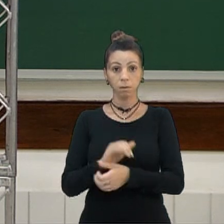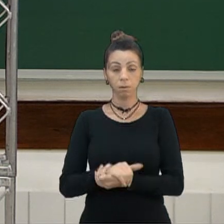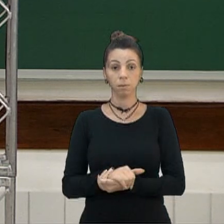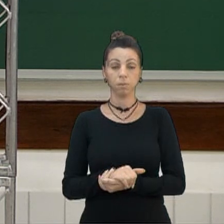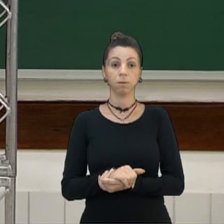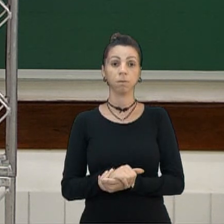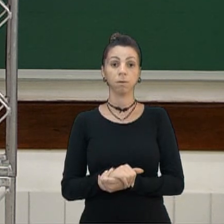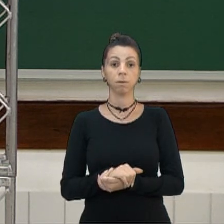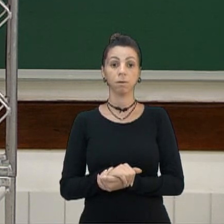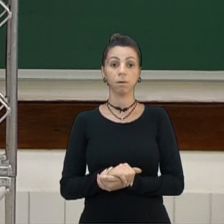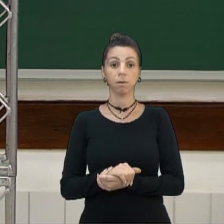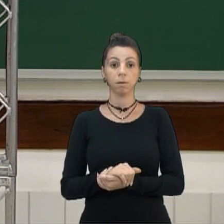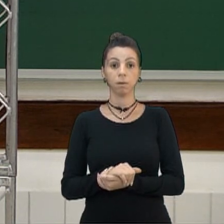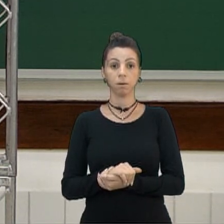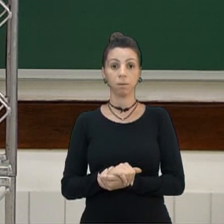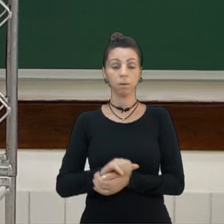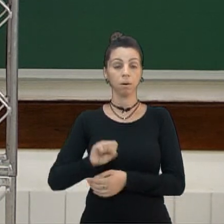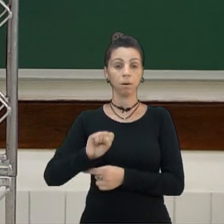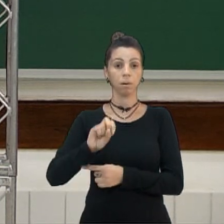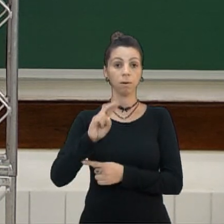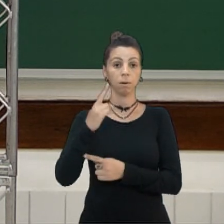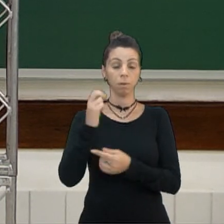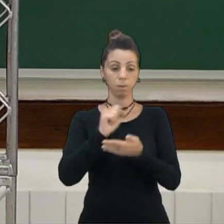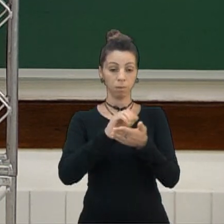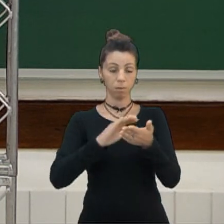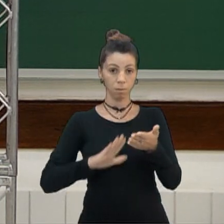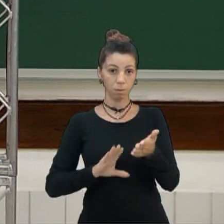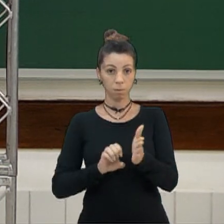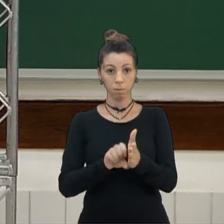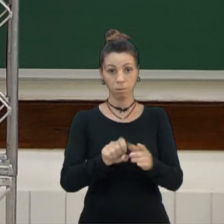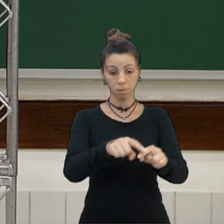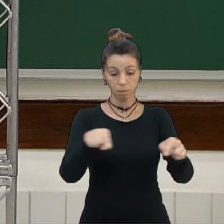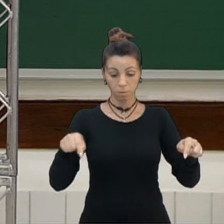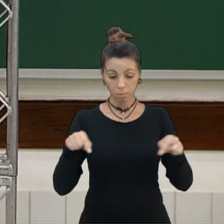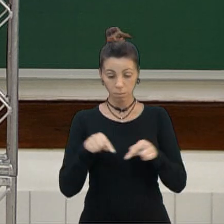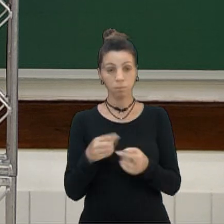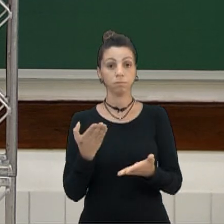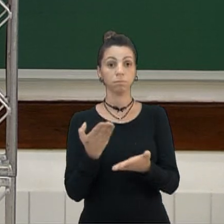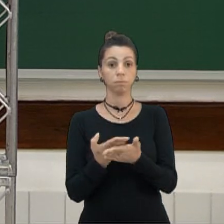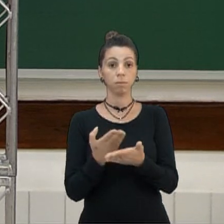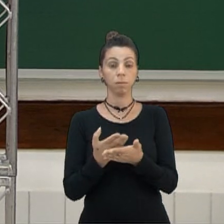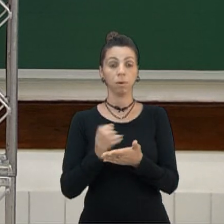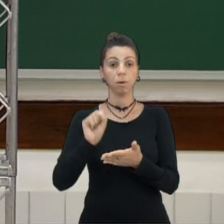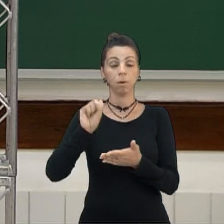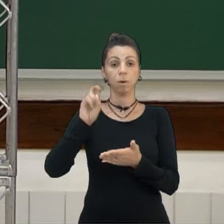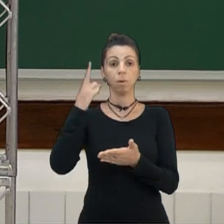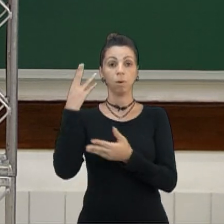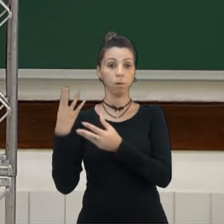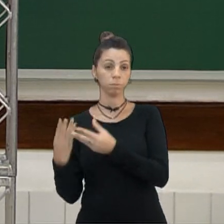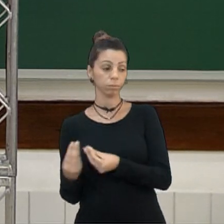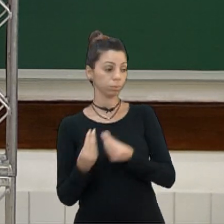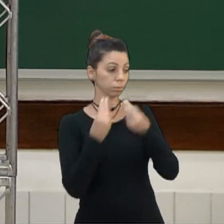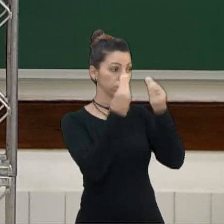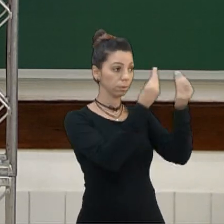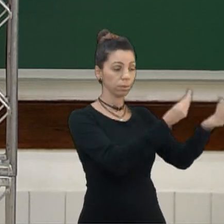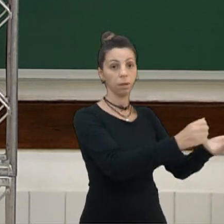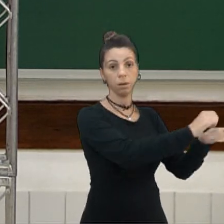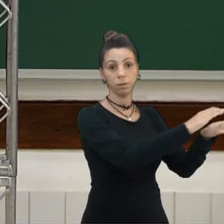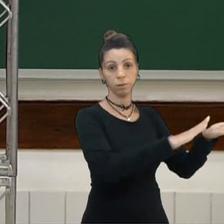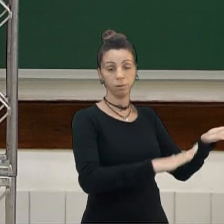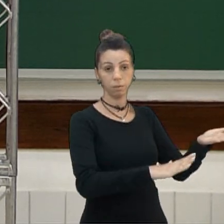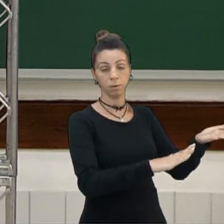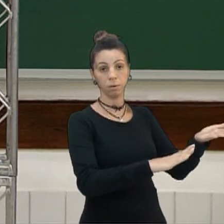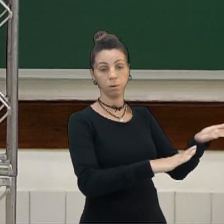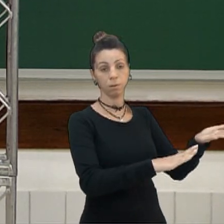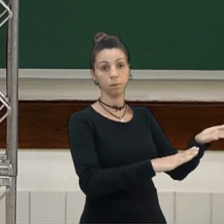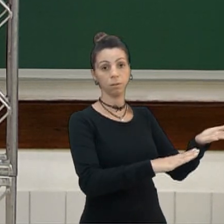ou preenche as atividades no Classroom ou entrega também na escola a atividade no